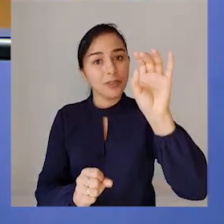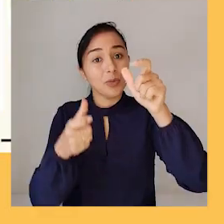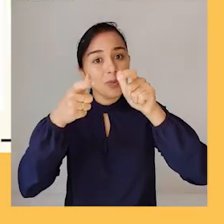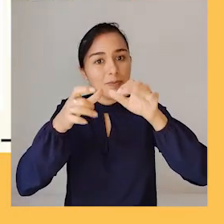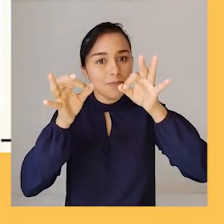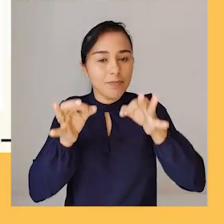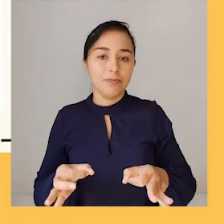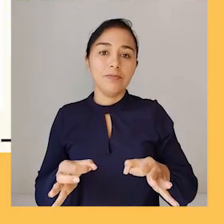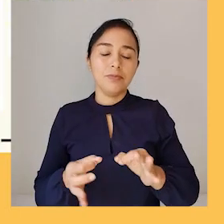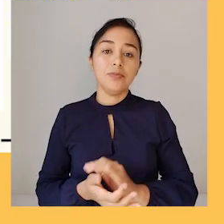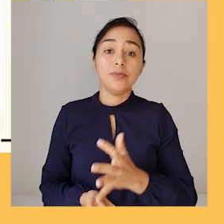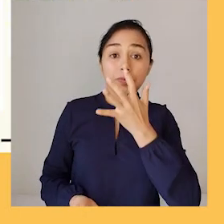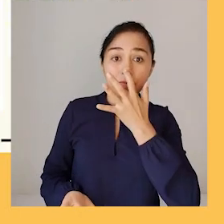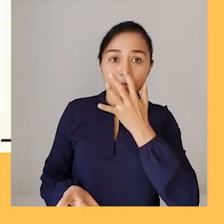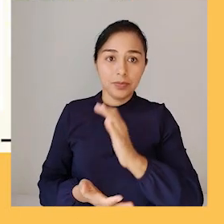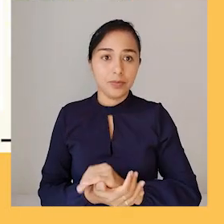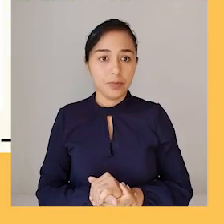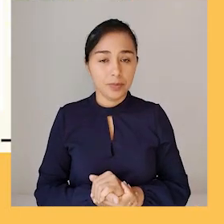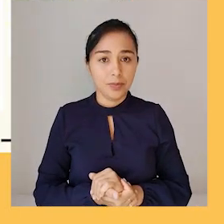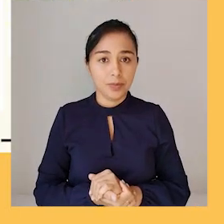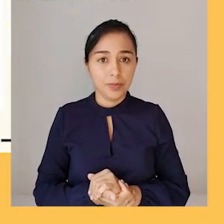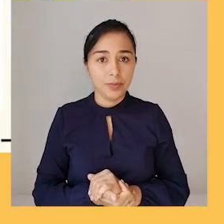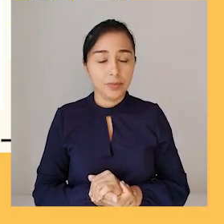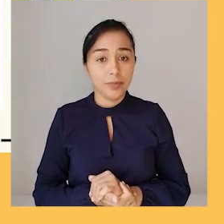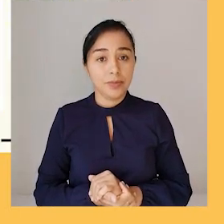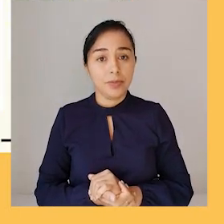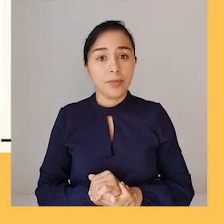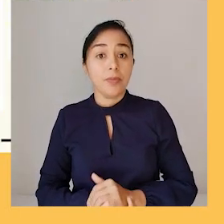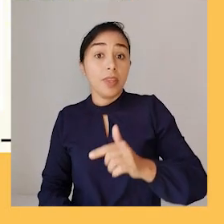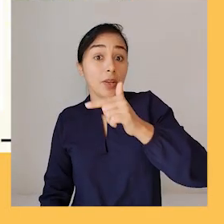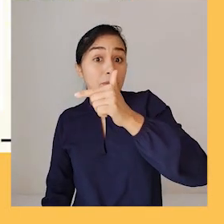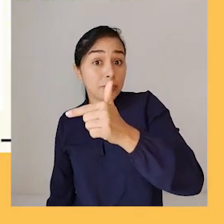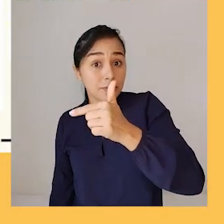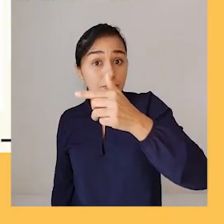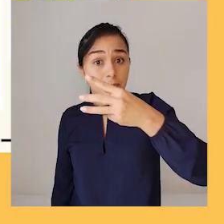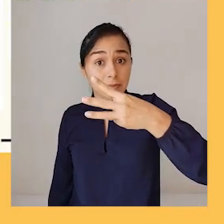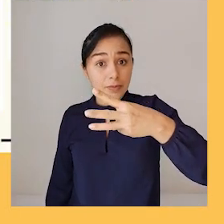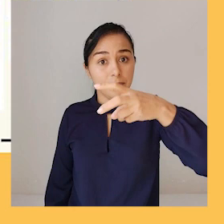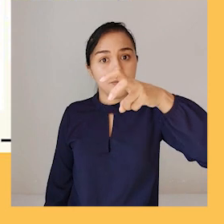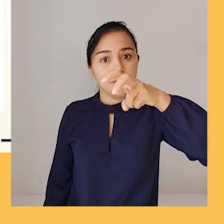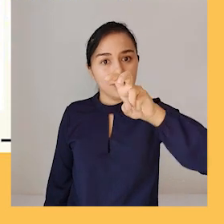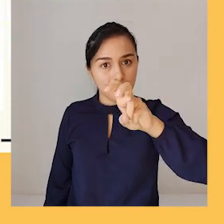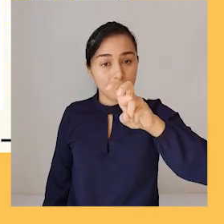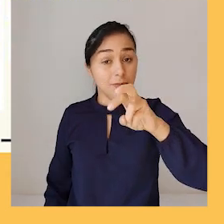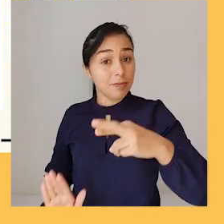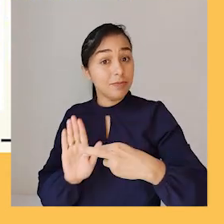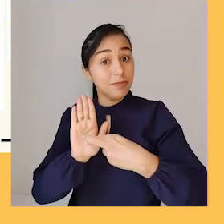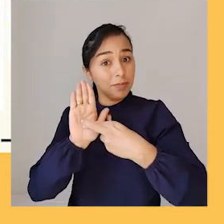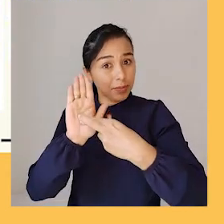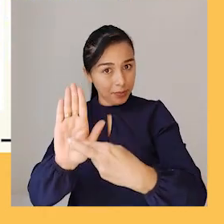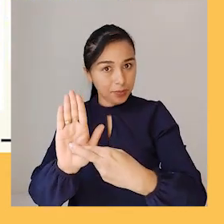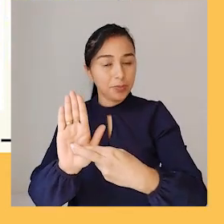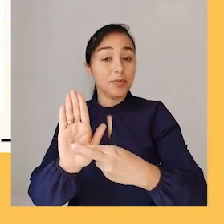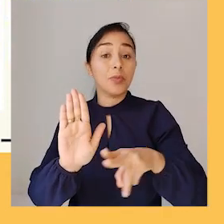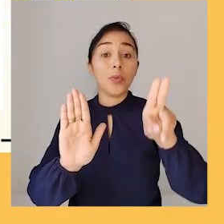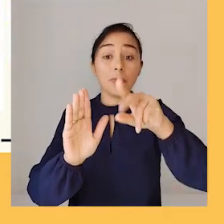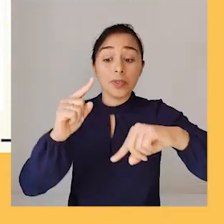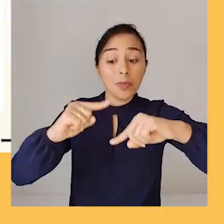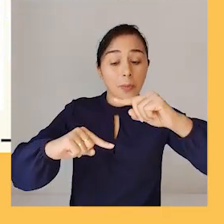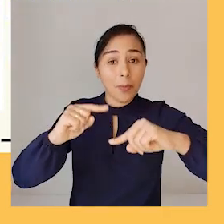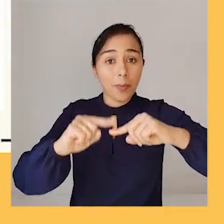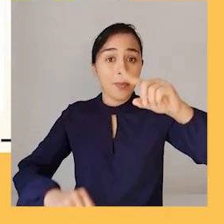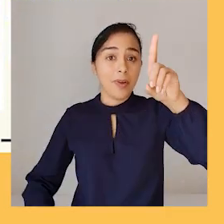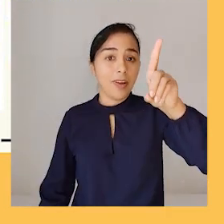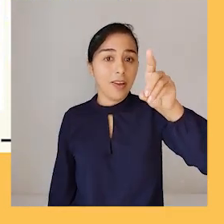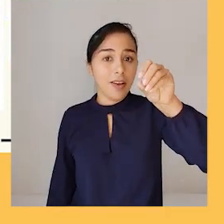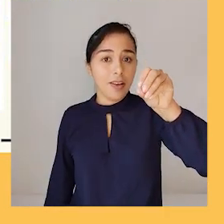Observem comigo, eu tenho aqui desse lado 235 representado a partir do